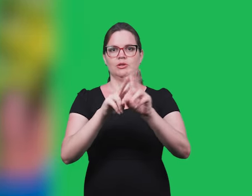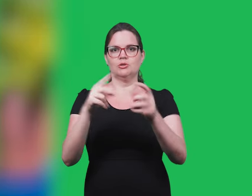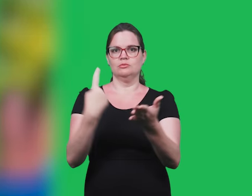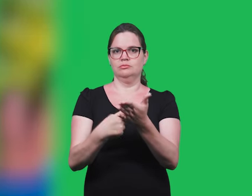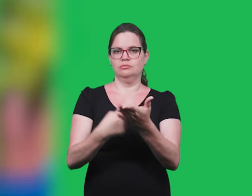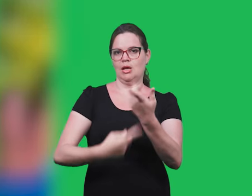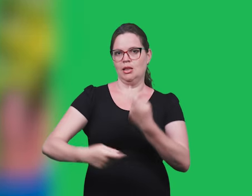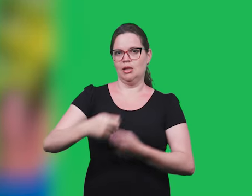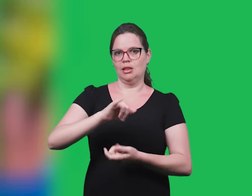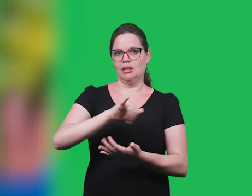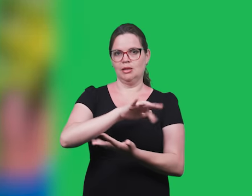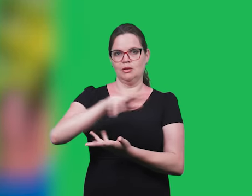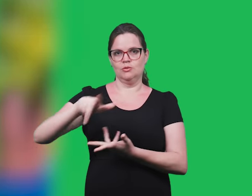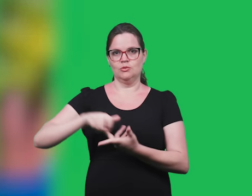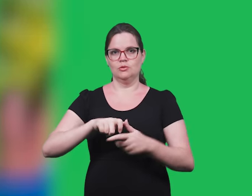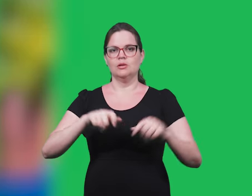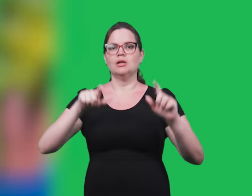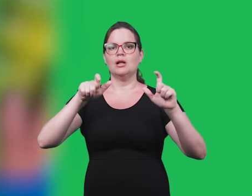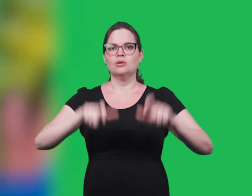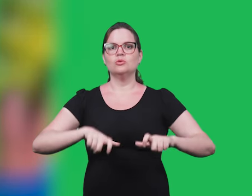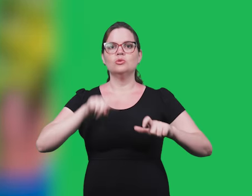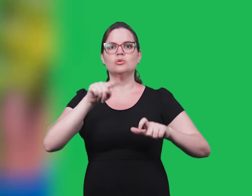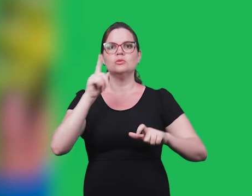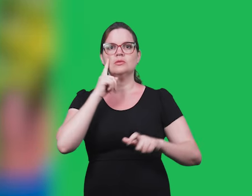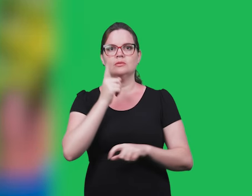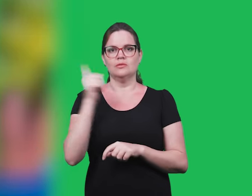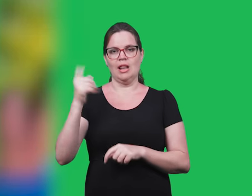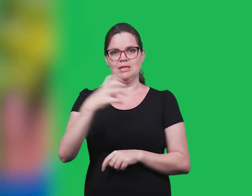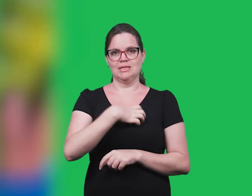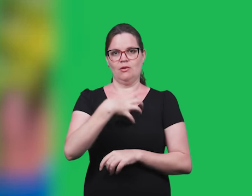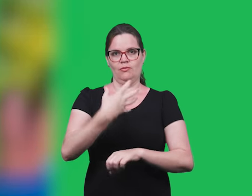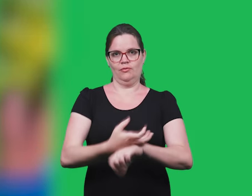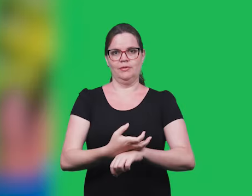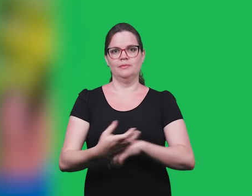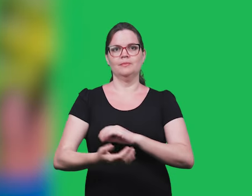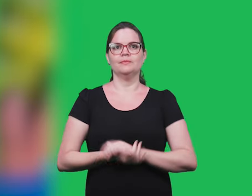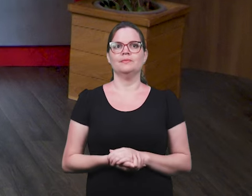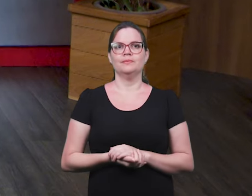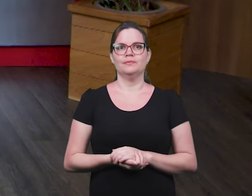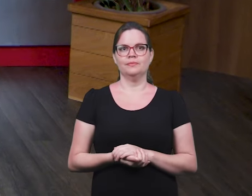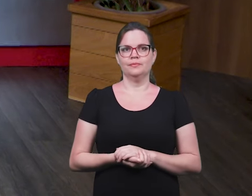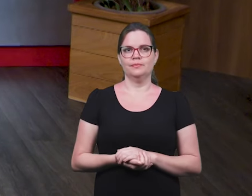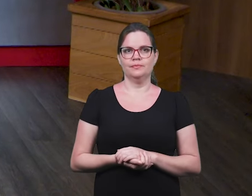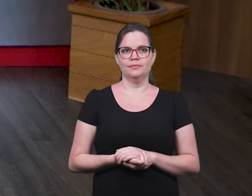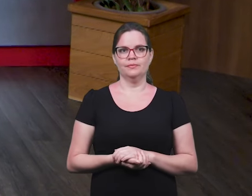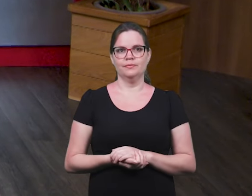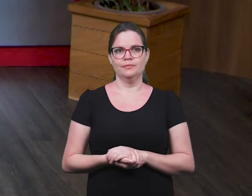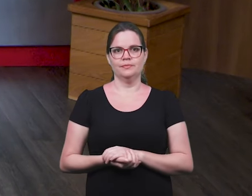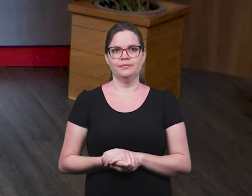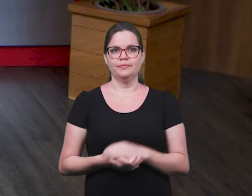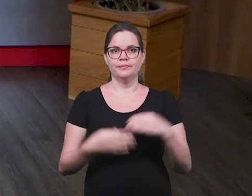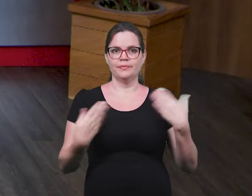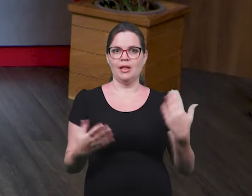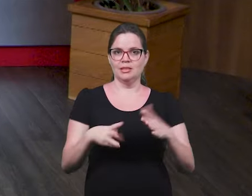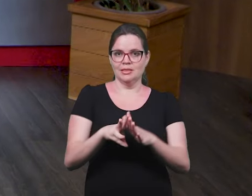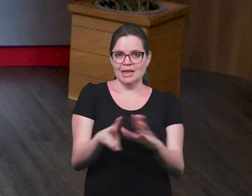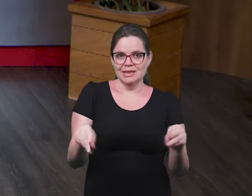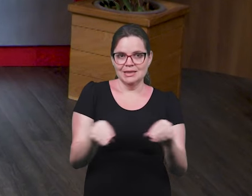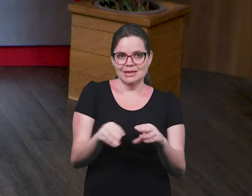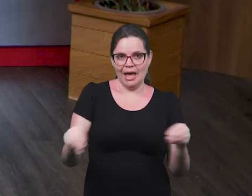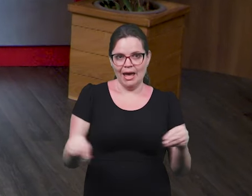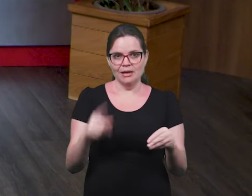negócios internacionais no Centro de Convenções de Salvador, Bahia. Eles brotam da terra